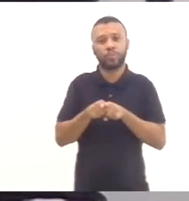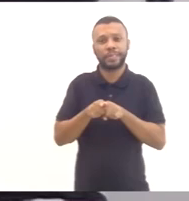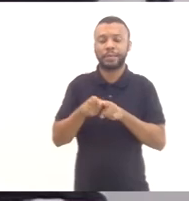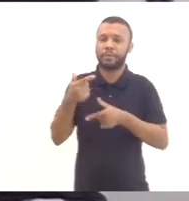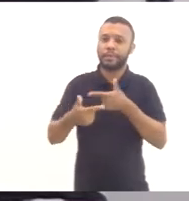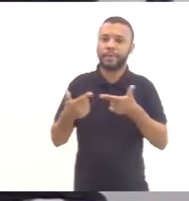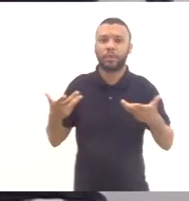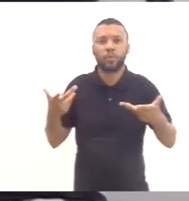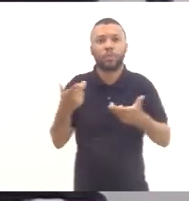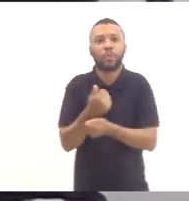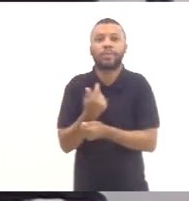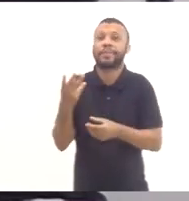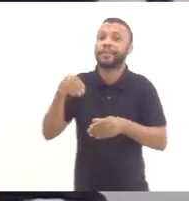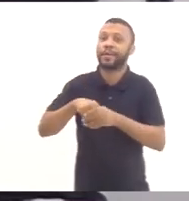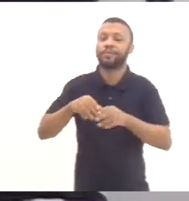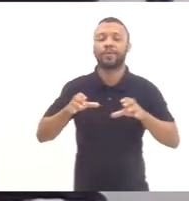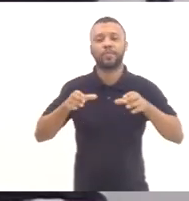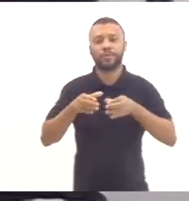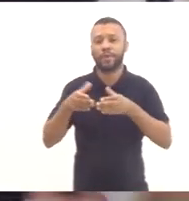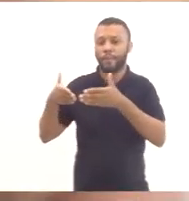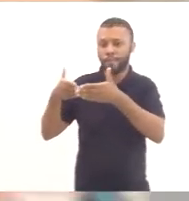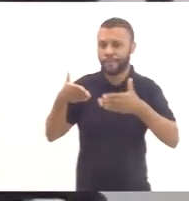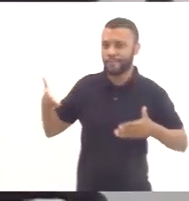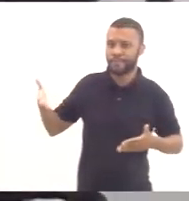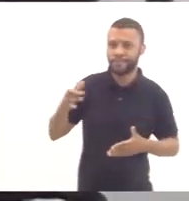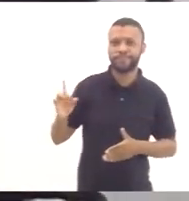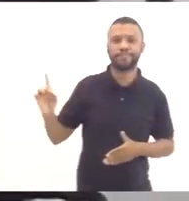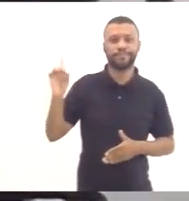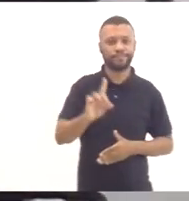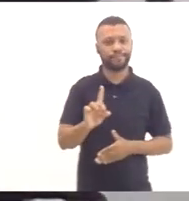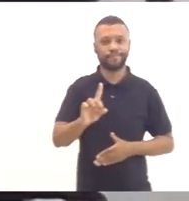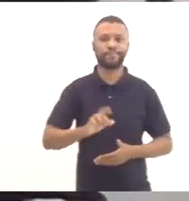bacana da nossa condição por favor Andreza